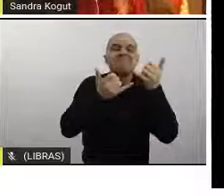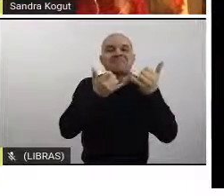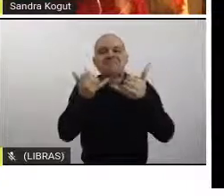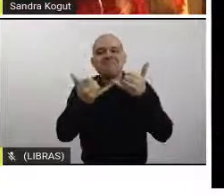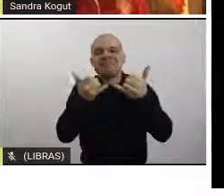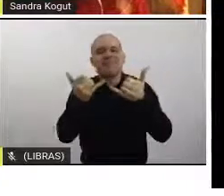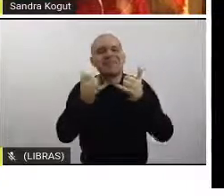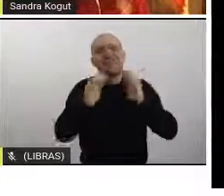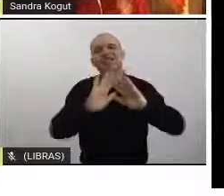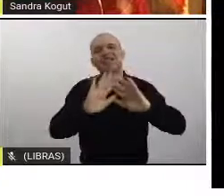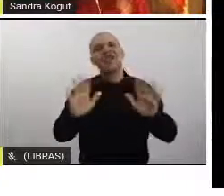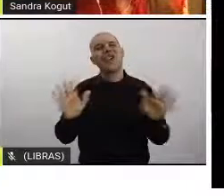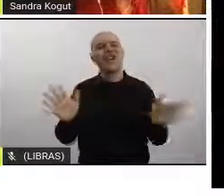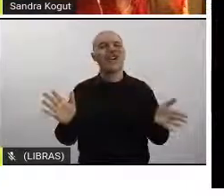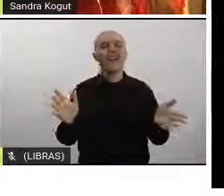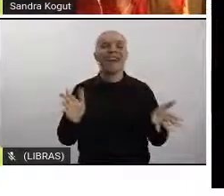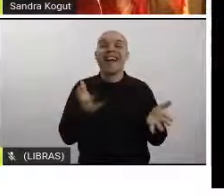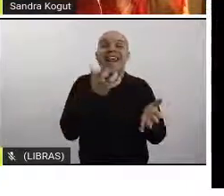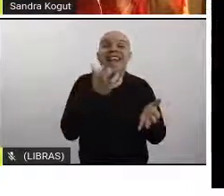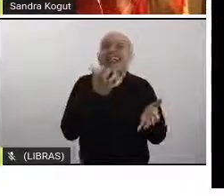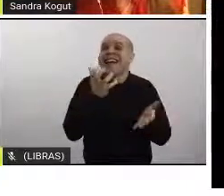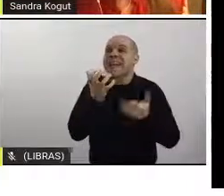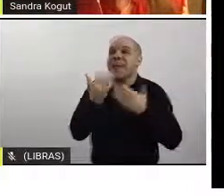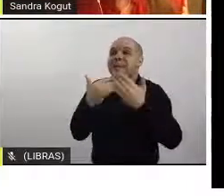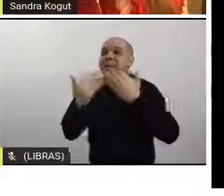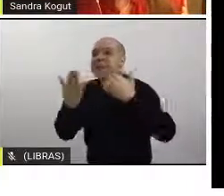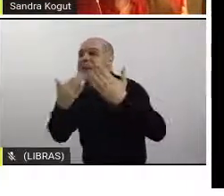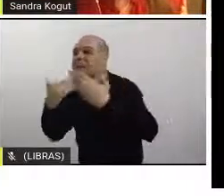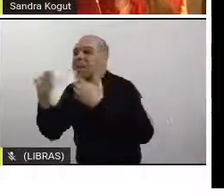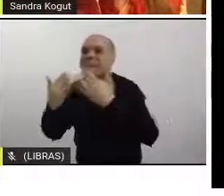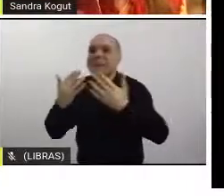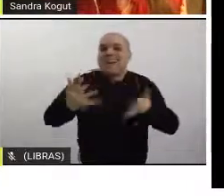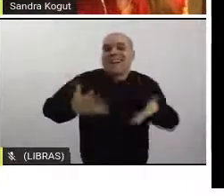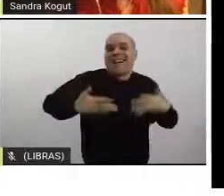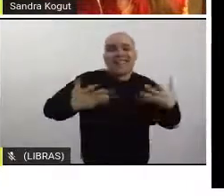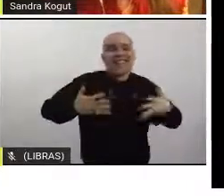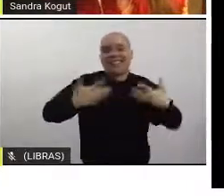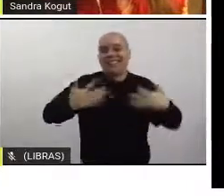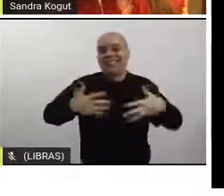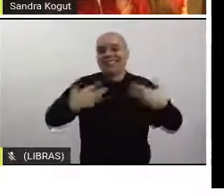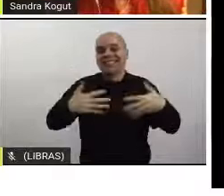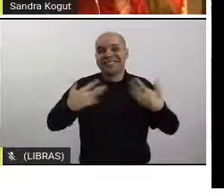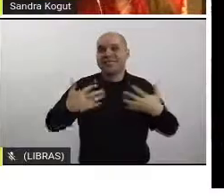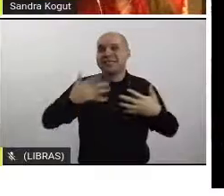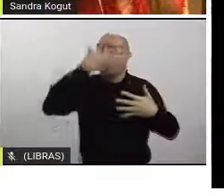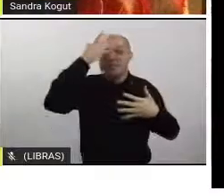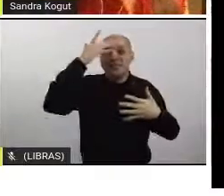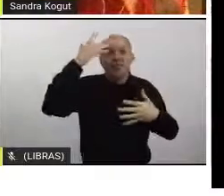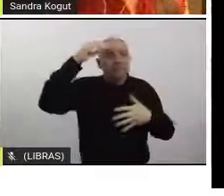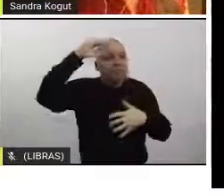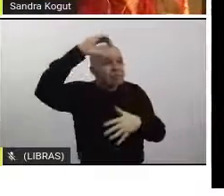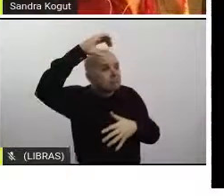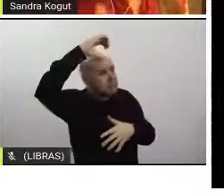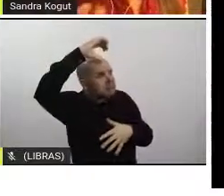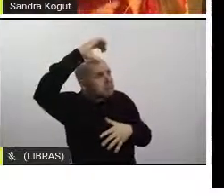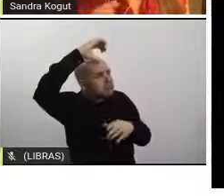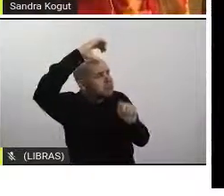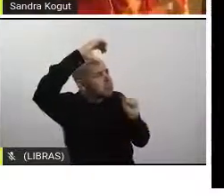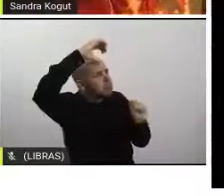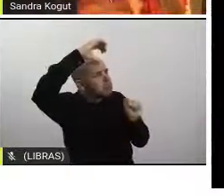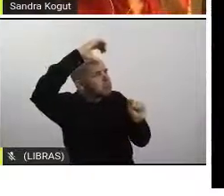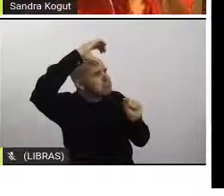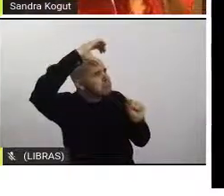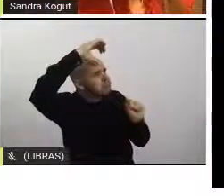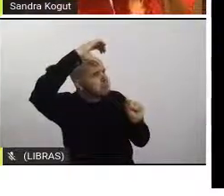da comunicação e, ao mesmo tempo, era um negócio que as pessoas nem sempre estavam entendendo. Então, o vídeo brinca